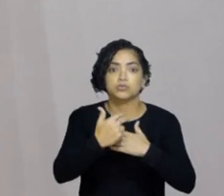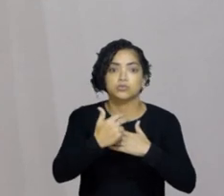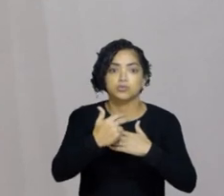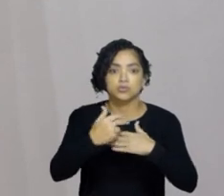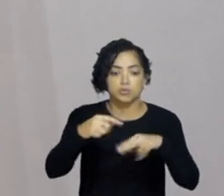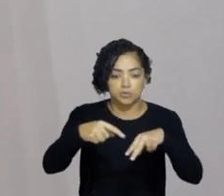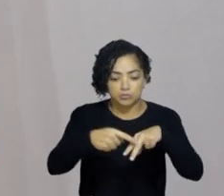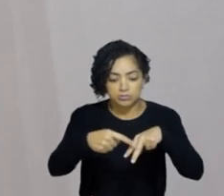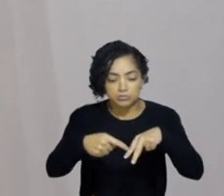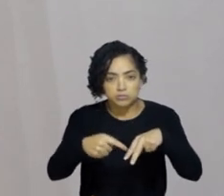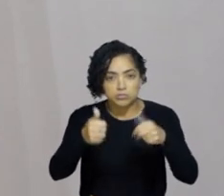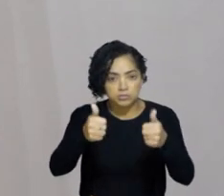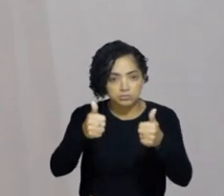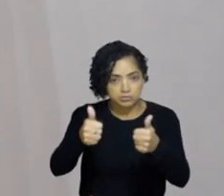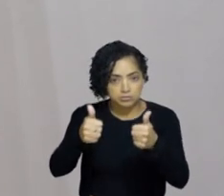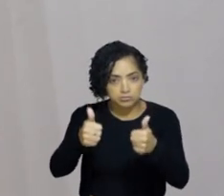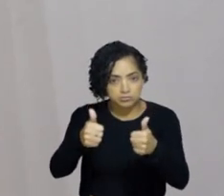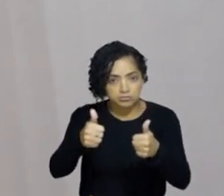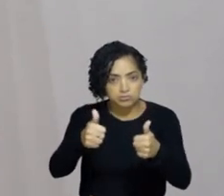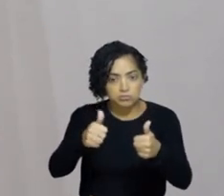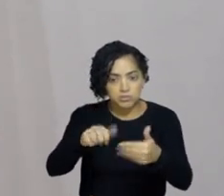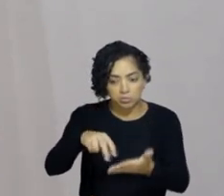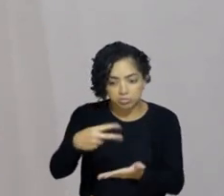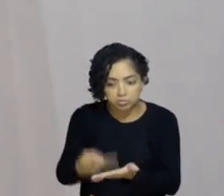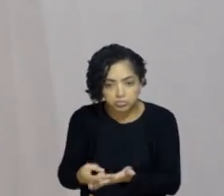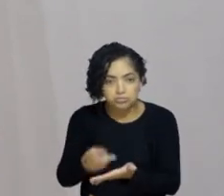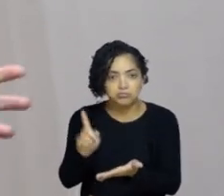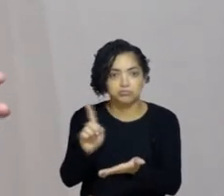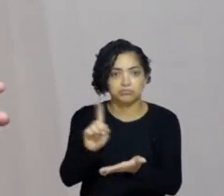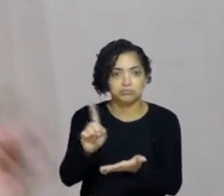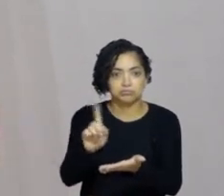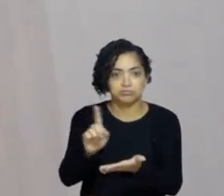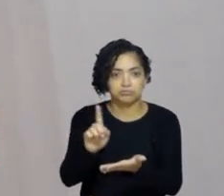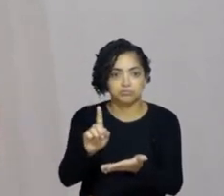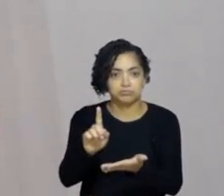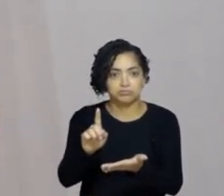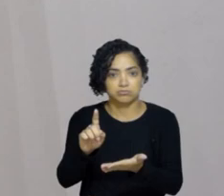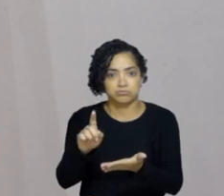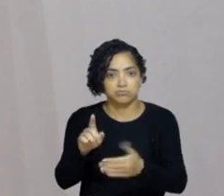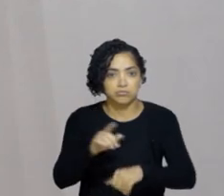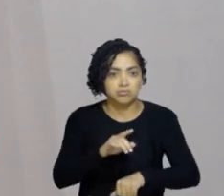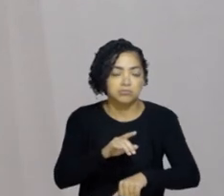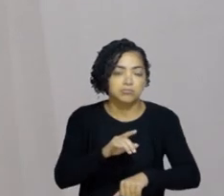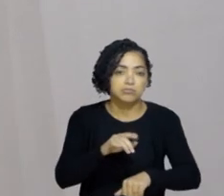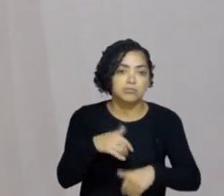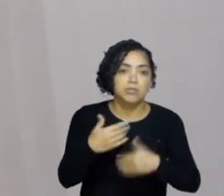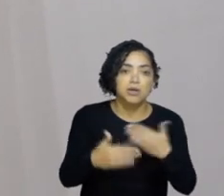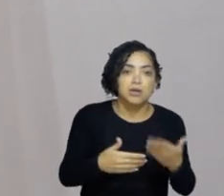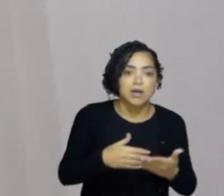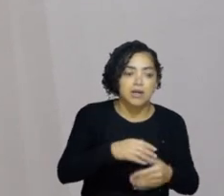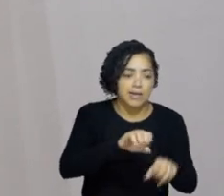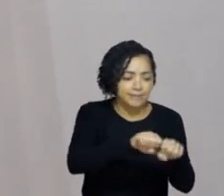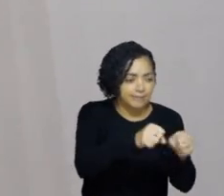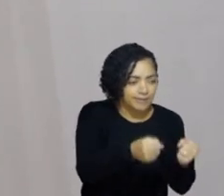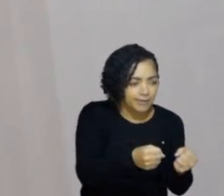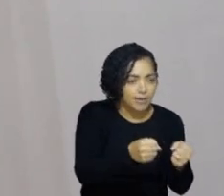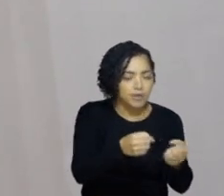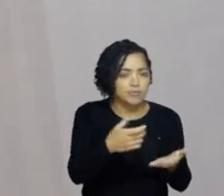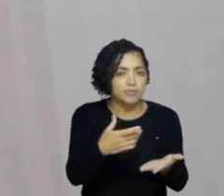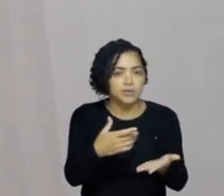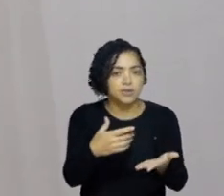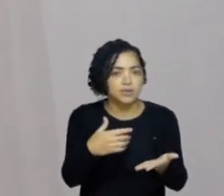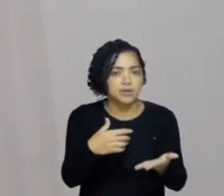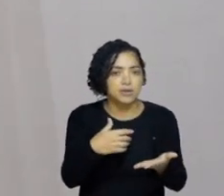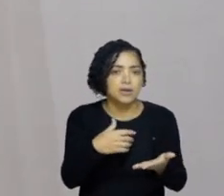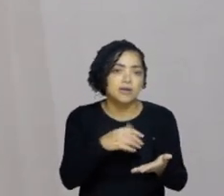para que eu não caia no banheiro de maduro. Eu estou idoso, estou no banheiro, pum, caí. Daí fratura alguma coisa, fica um tempão, porque